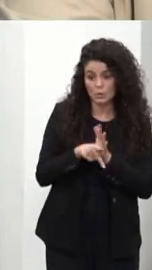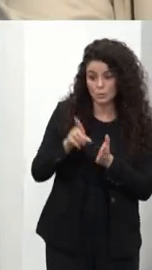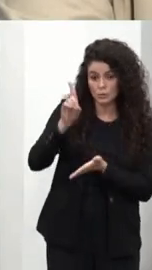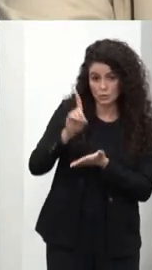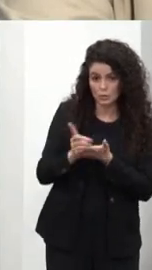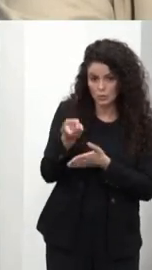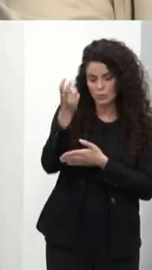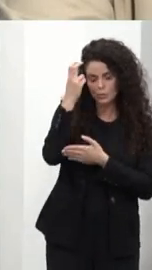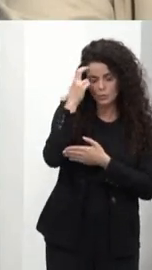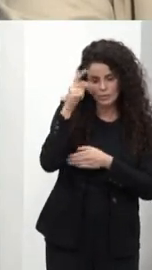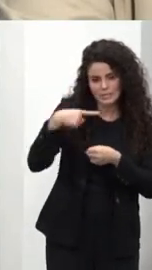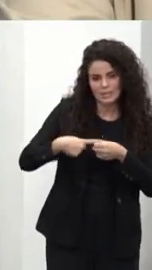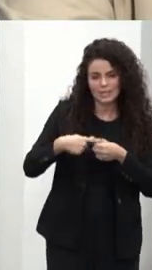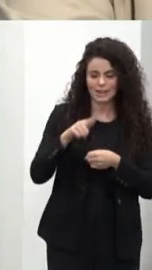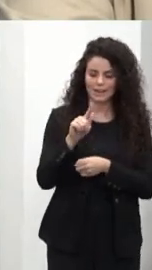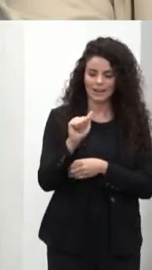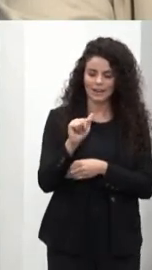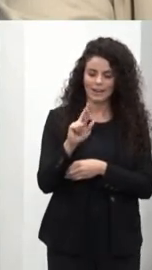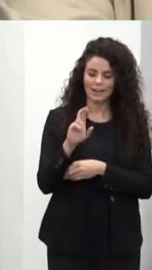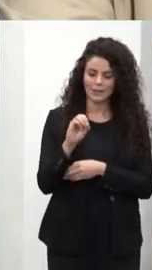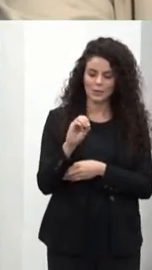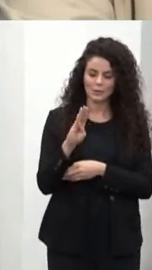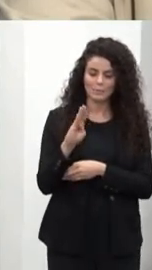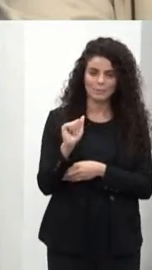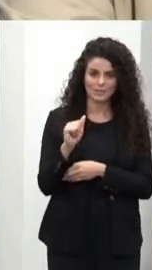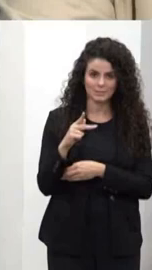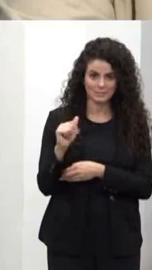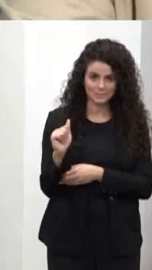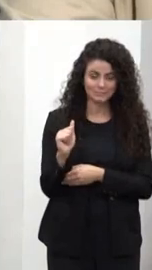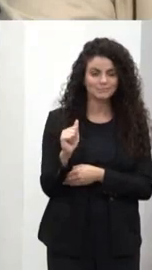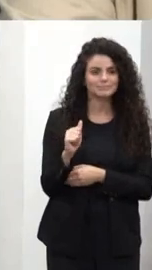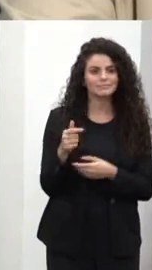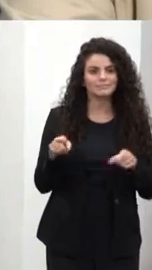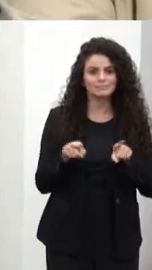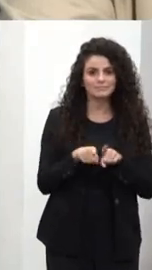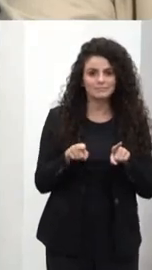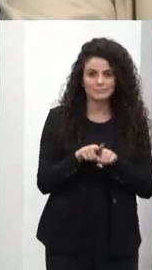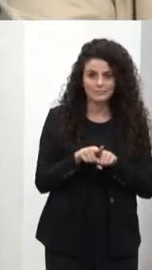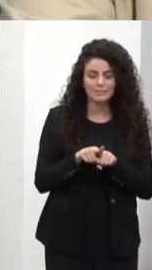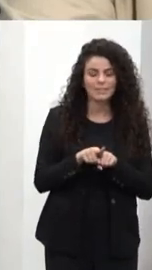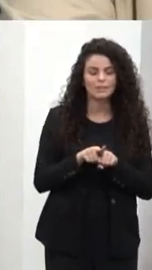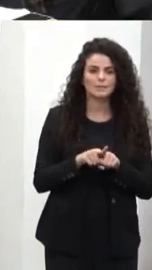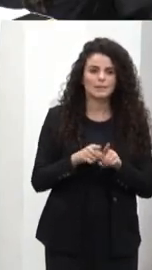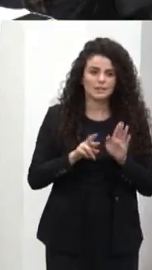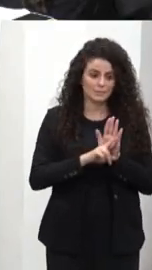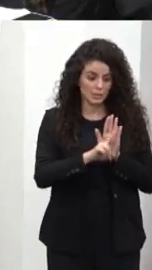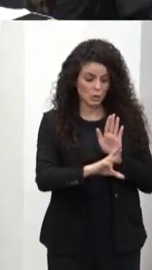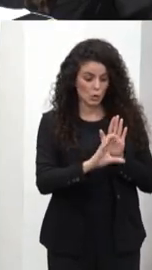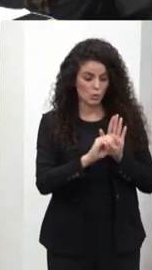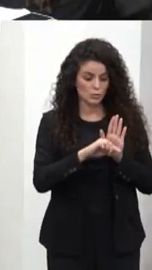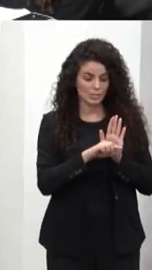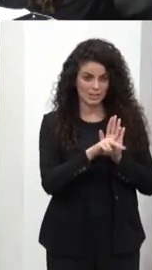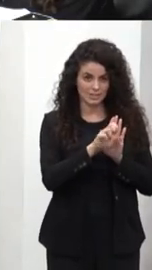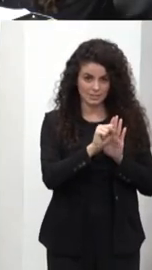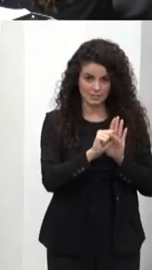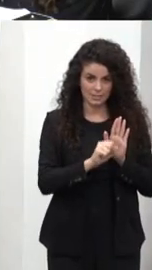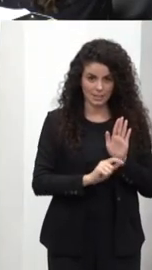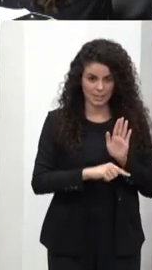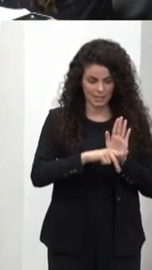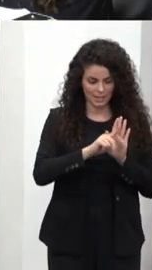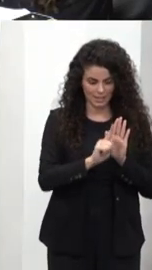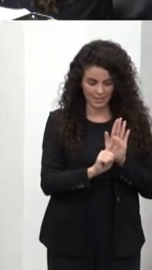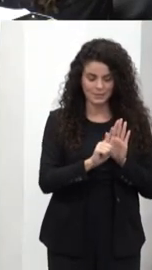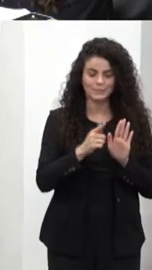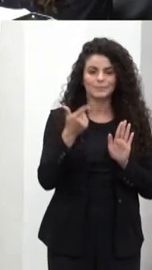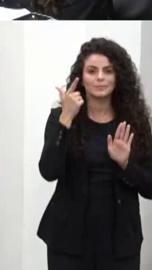conselheira do conselho dos gestores representando aqui o com Jesse o Presidente do Conselho Estadual Luiz reque